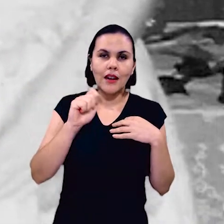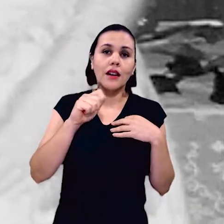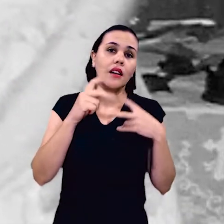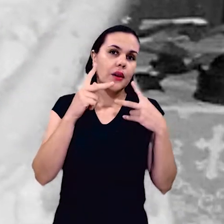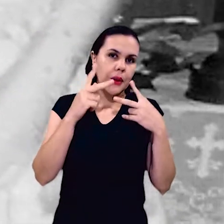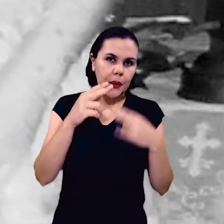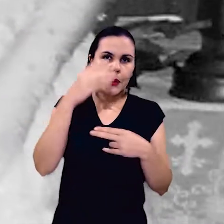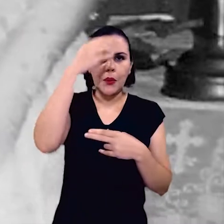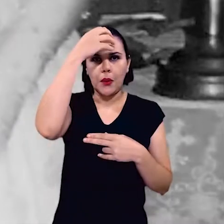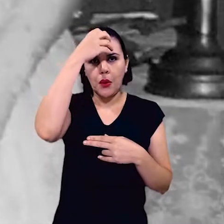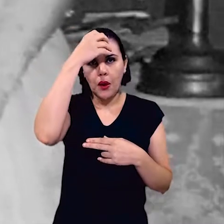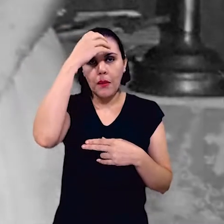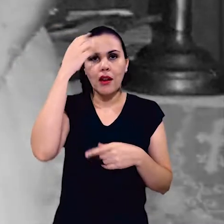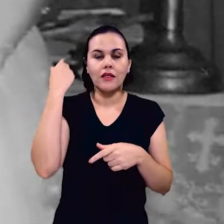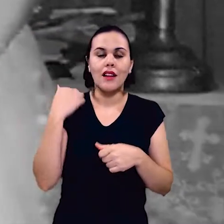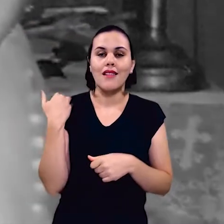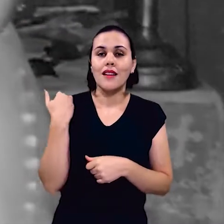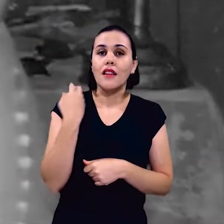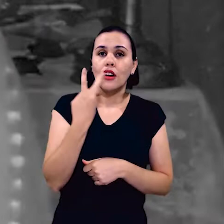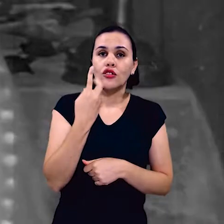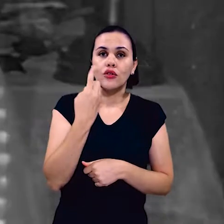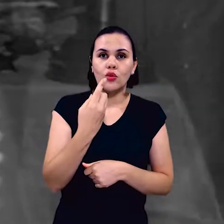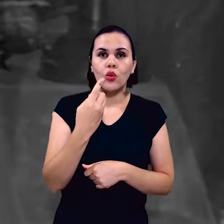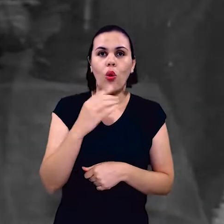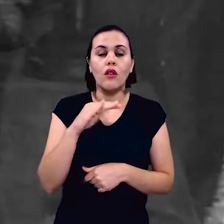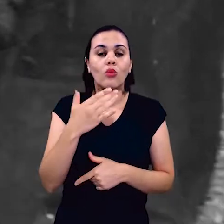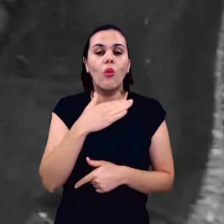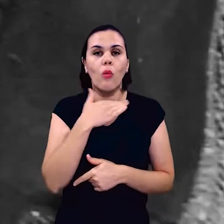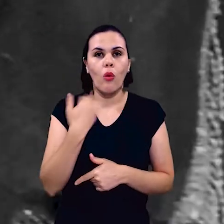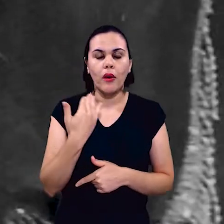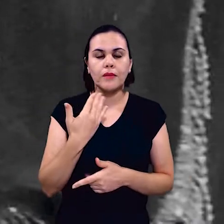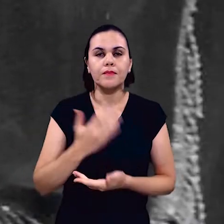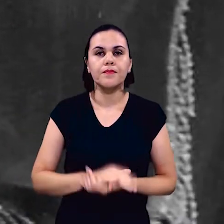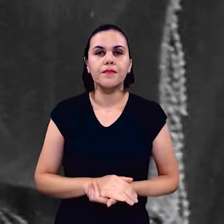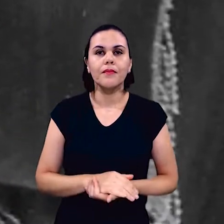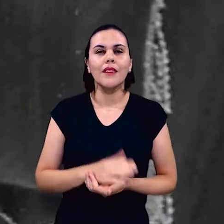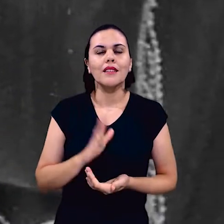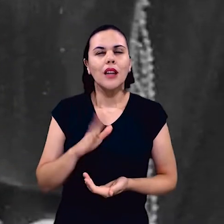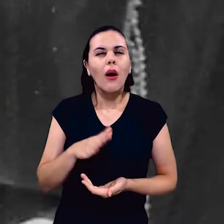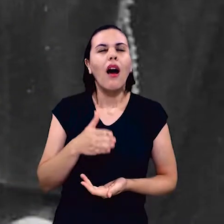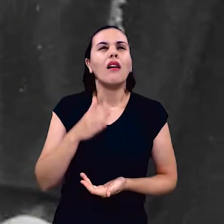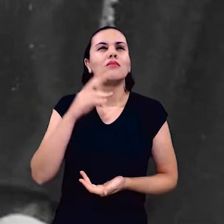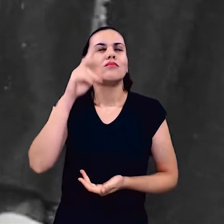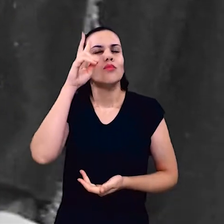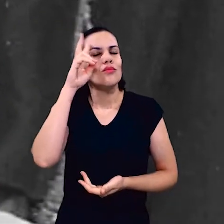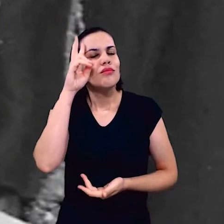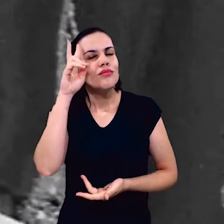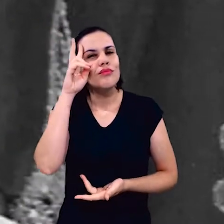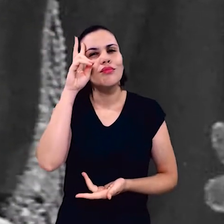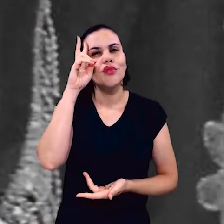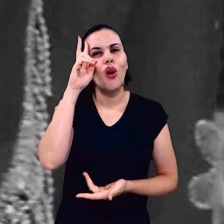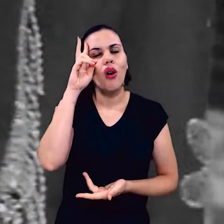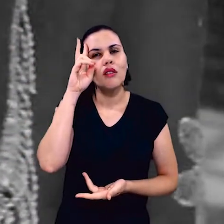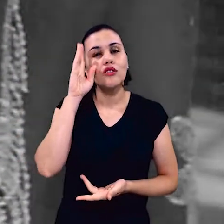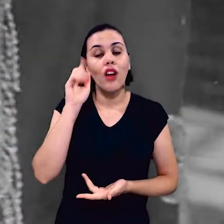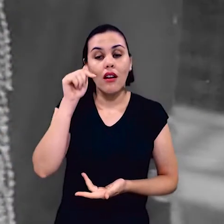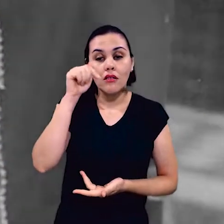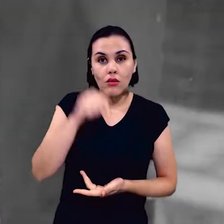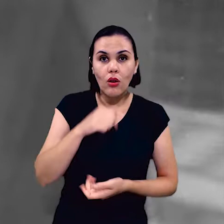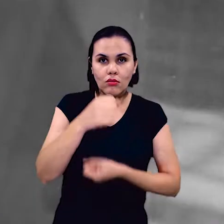a qual ela foi imperatriz. Ela tinha 21 anos quando faleceu. Então, assim, são várias histórias.